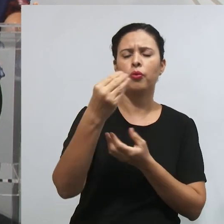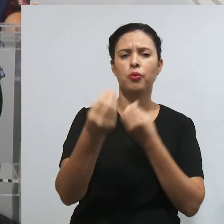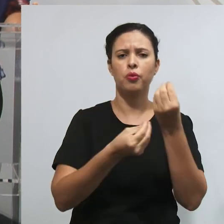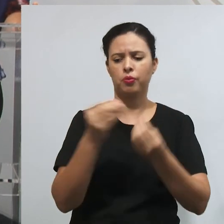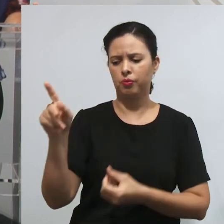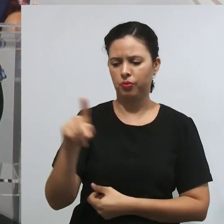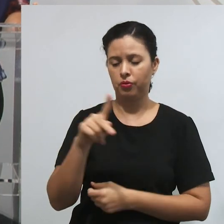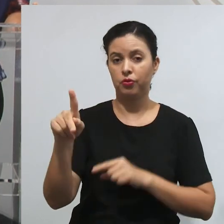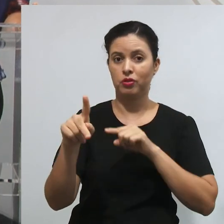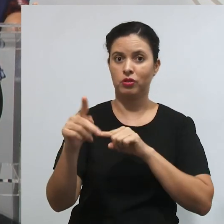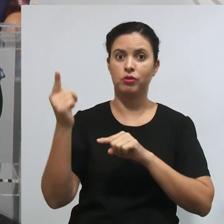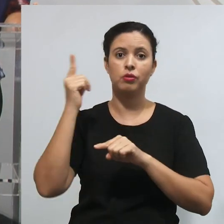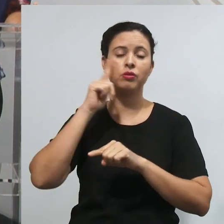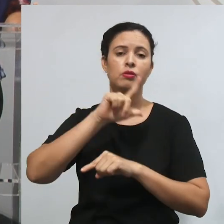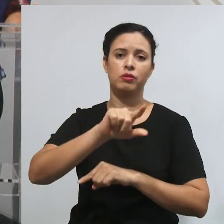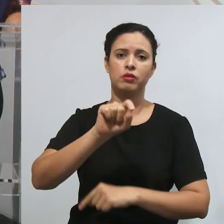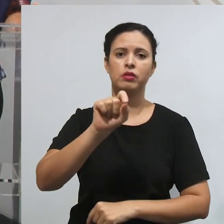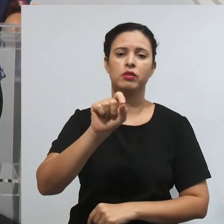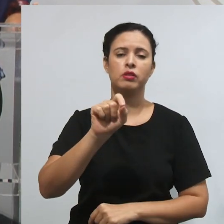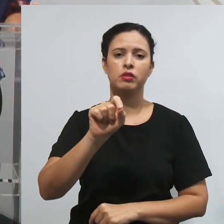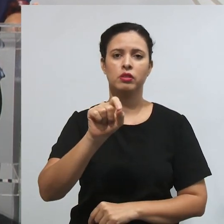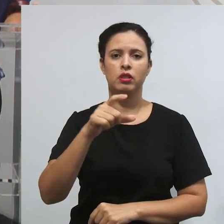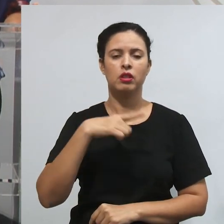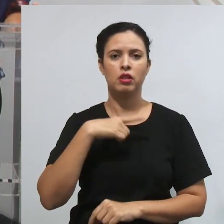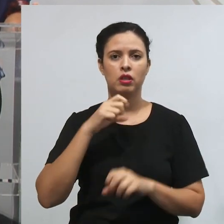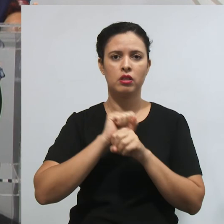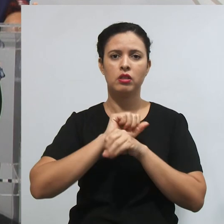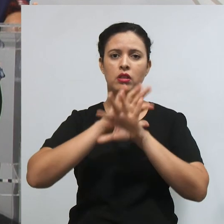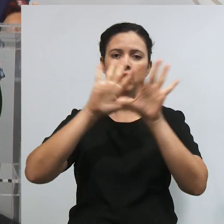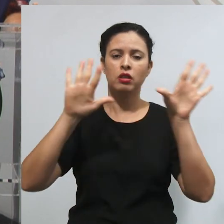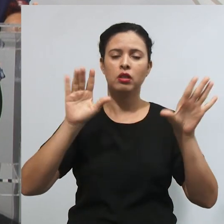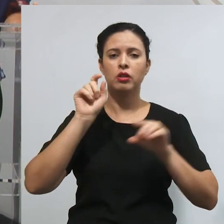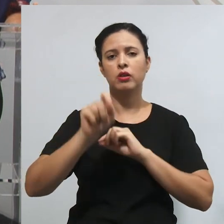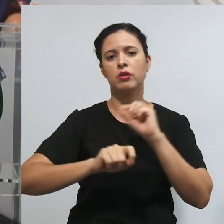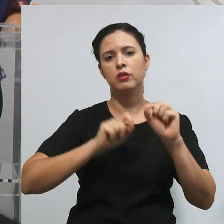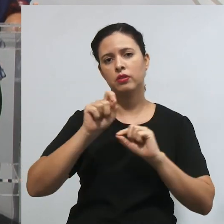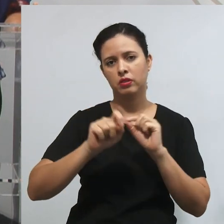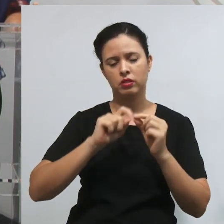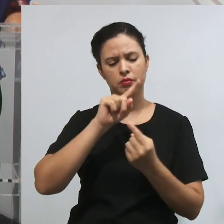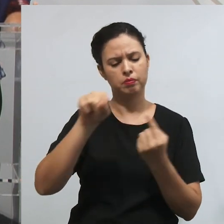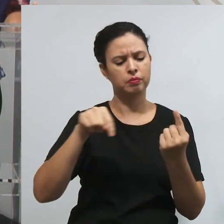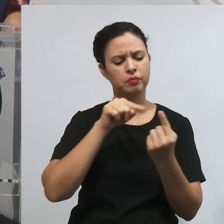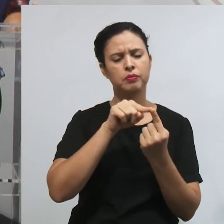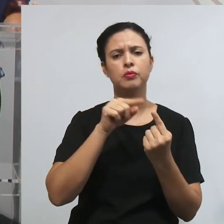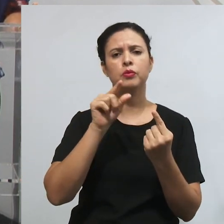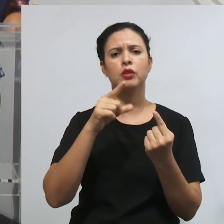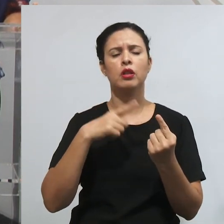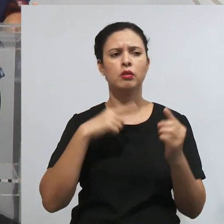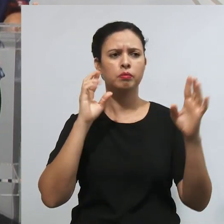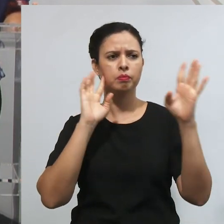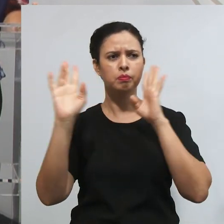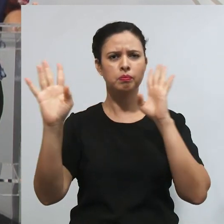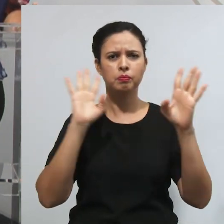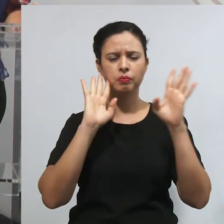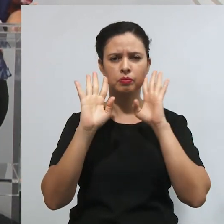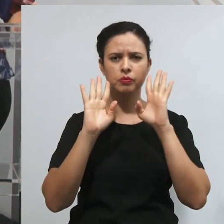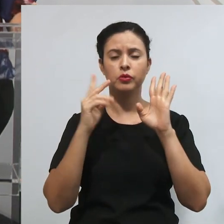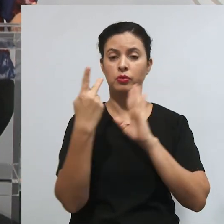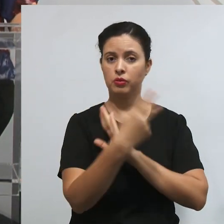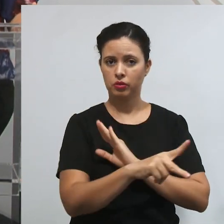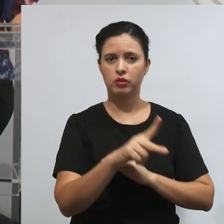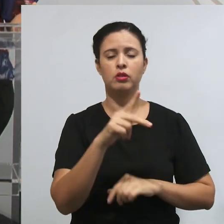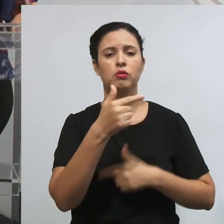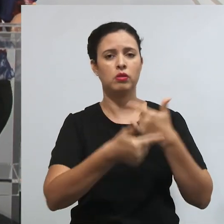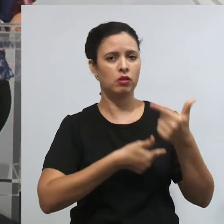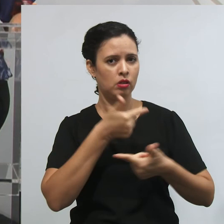professora consiga ter muita clareza, muita objetividade e reflexividade